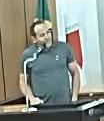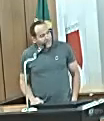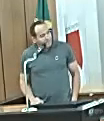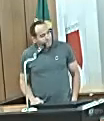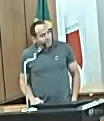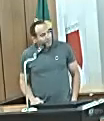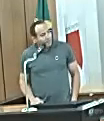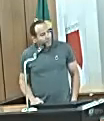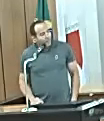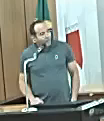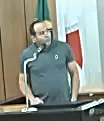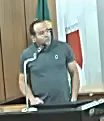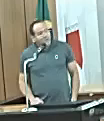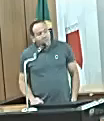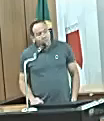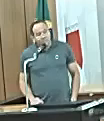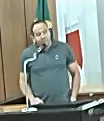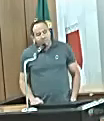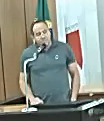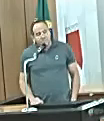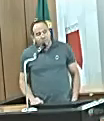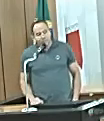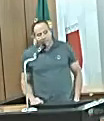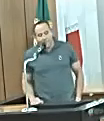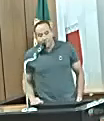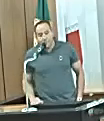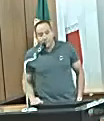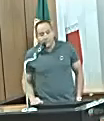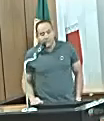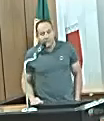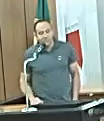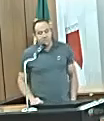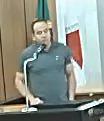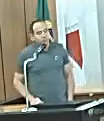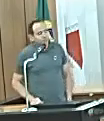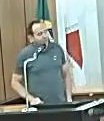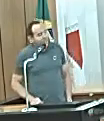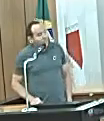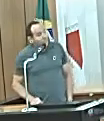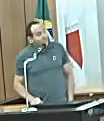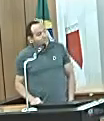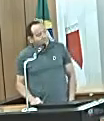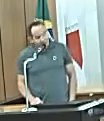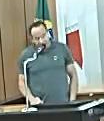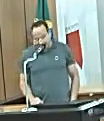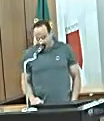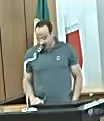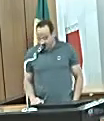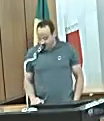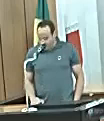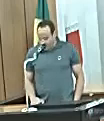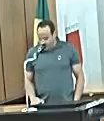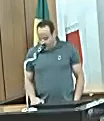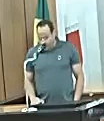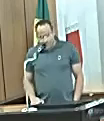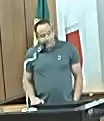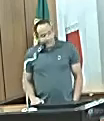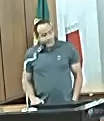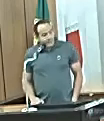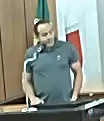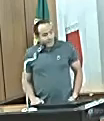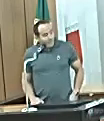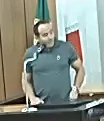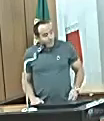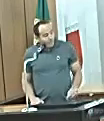qualquer área no seu artigo 75 da lep que a lei de execuções penais com a lei específica ela